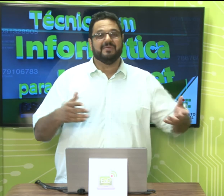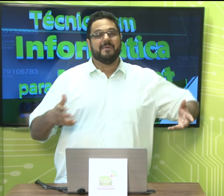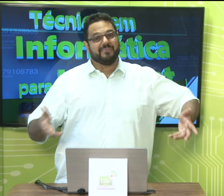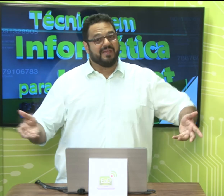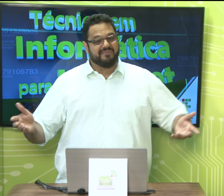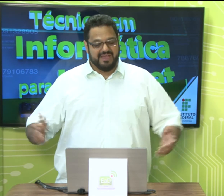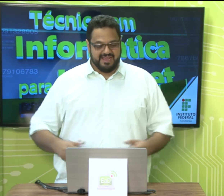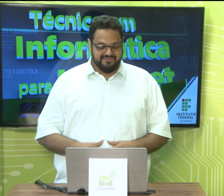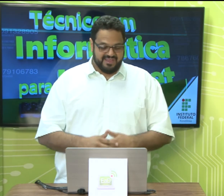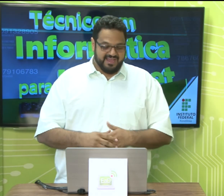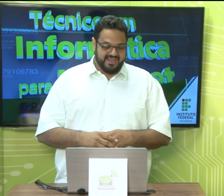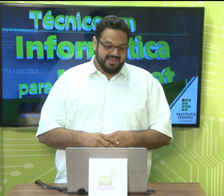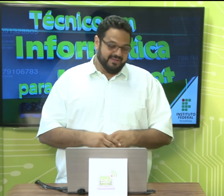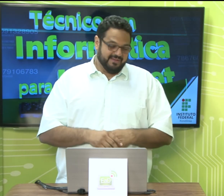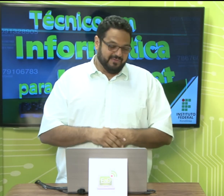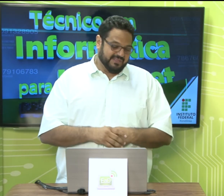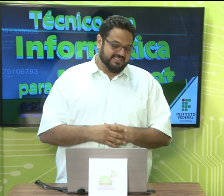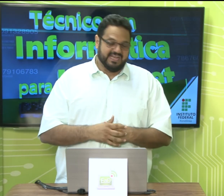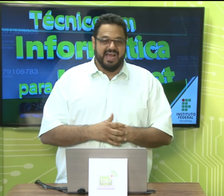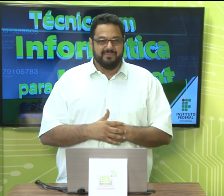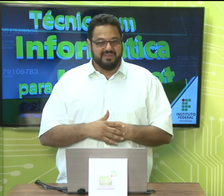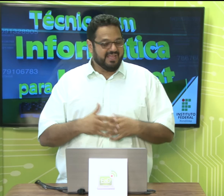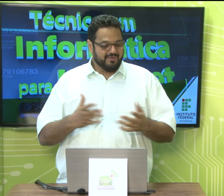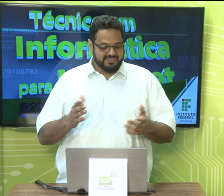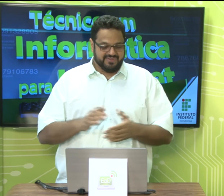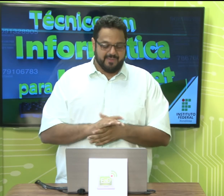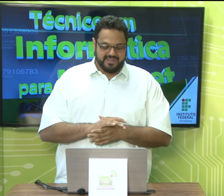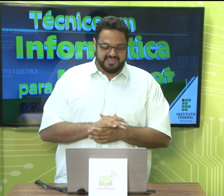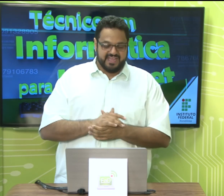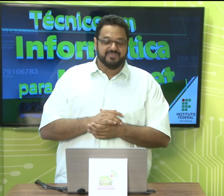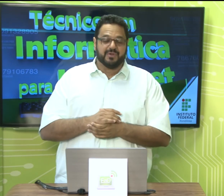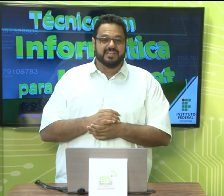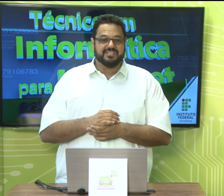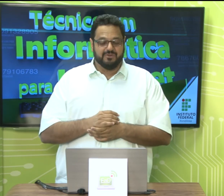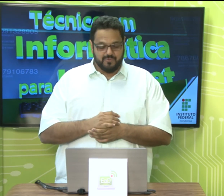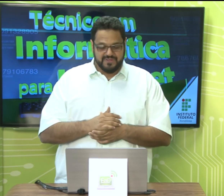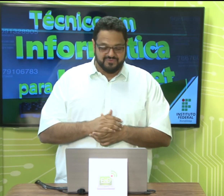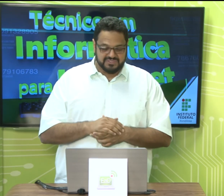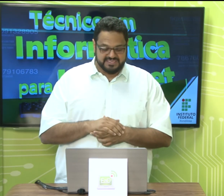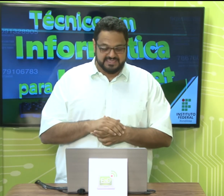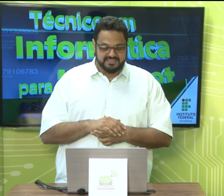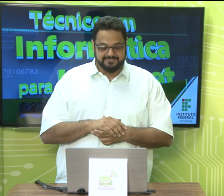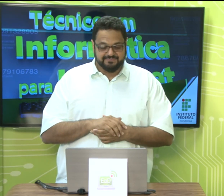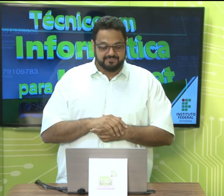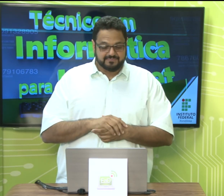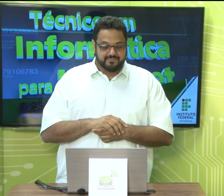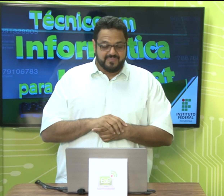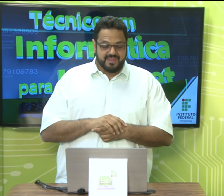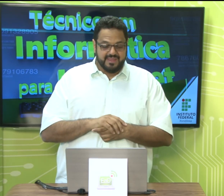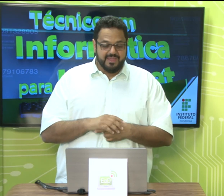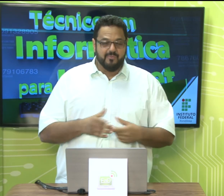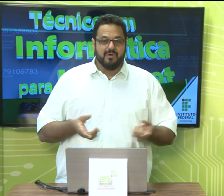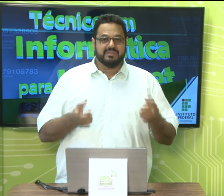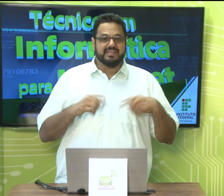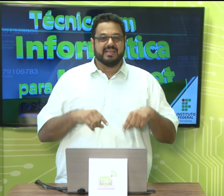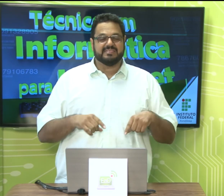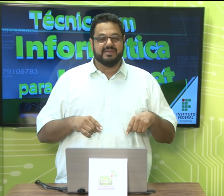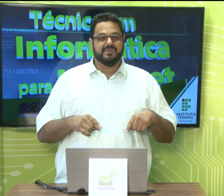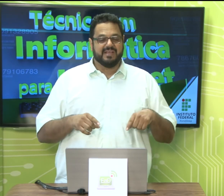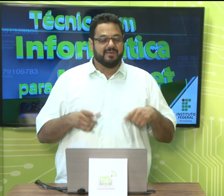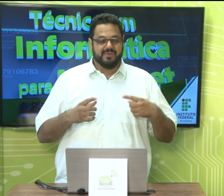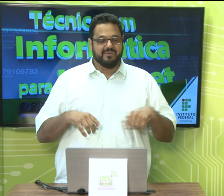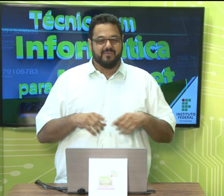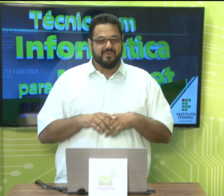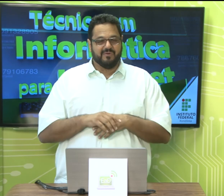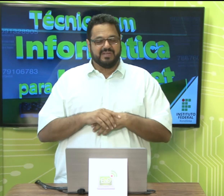gente, né, via WhatsApp, tem outras ferramentas aí que a gente pode estar tirando dúvida de vocês. E uma outra